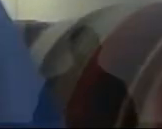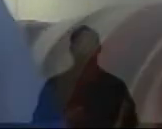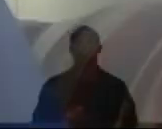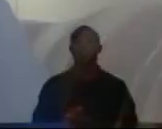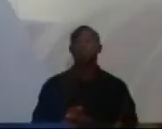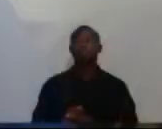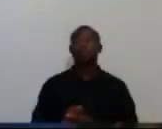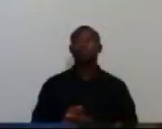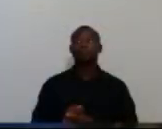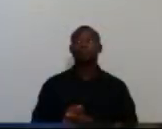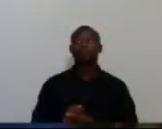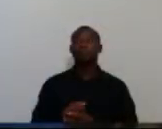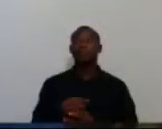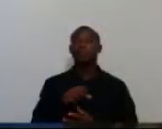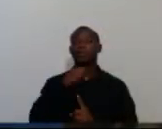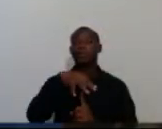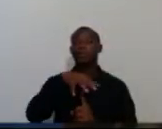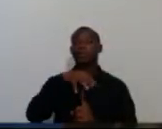Alagoinhas, Camaçari,